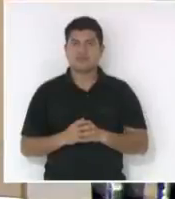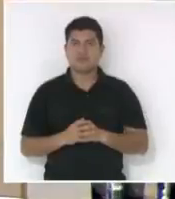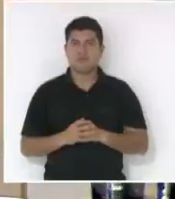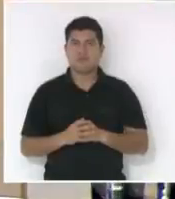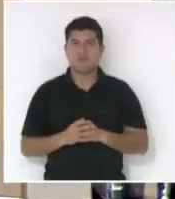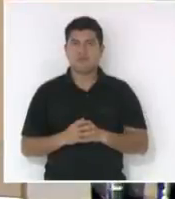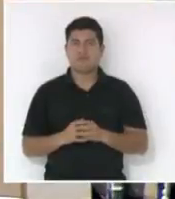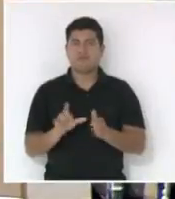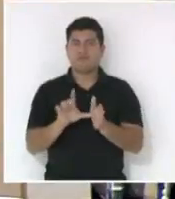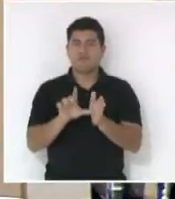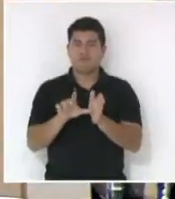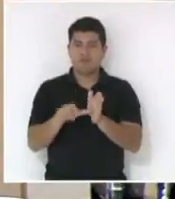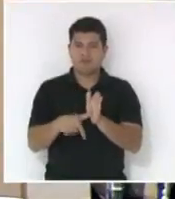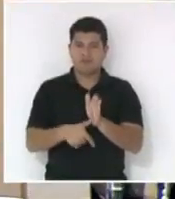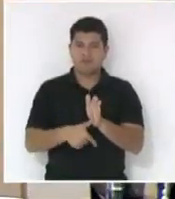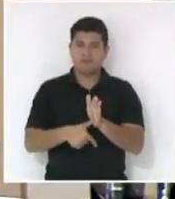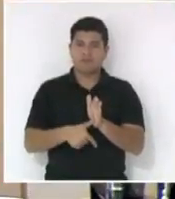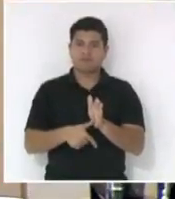Próximo